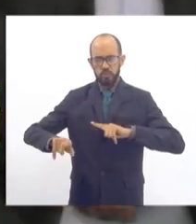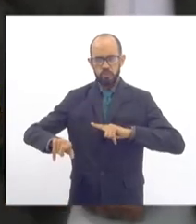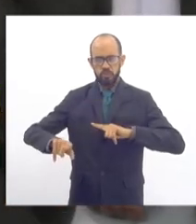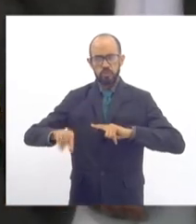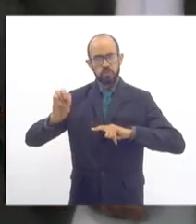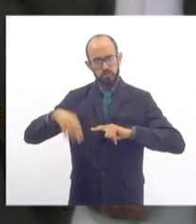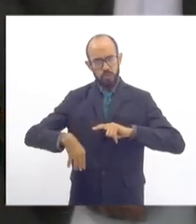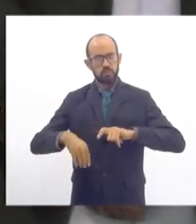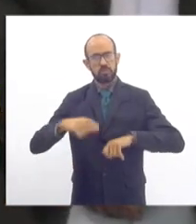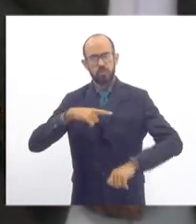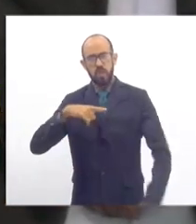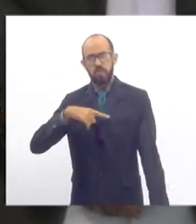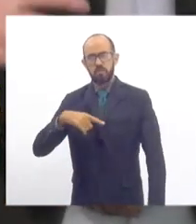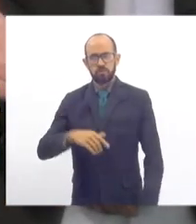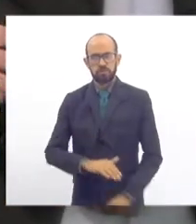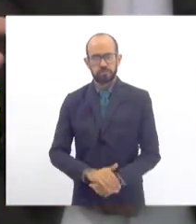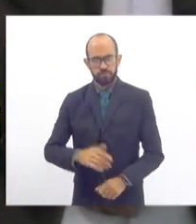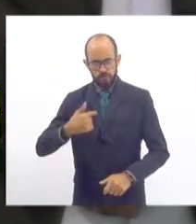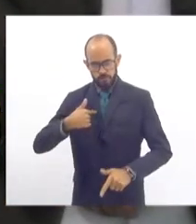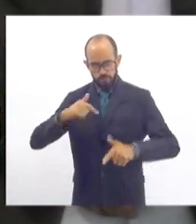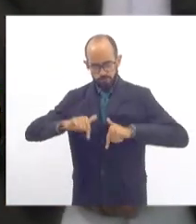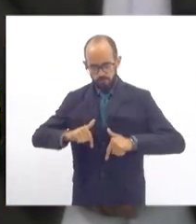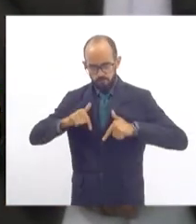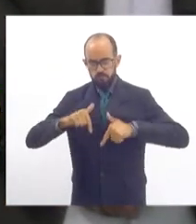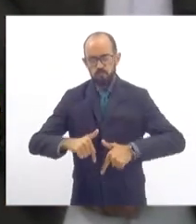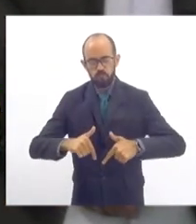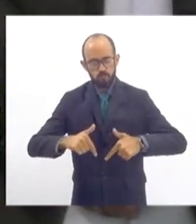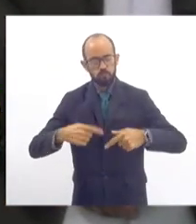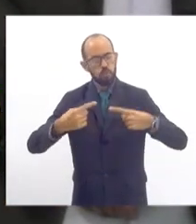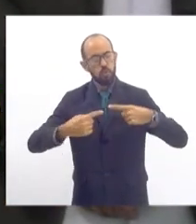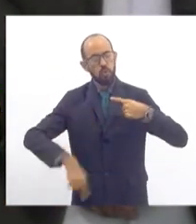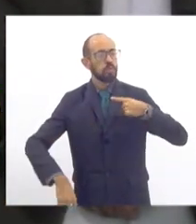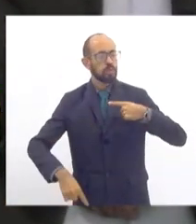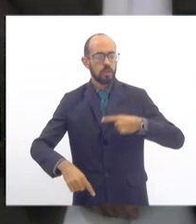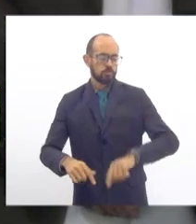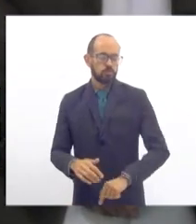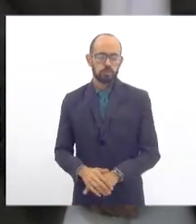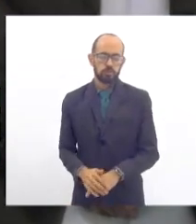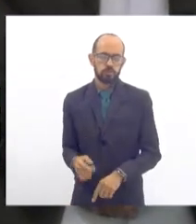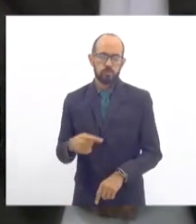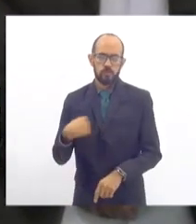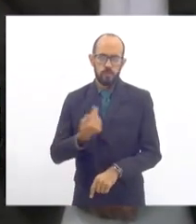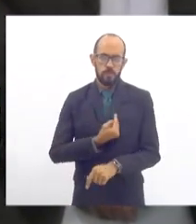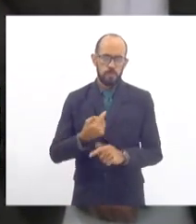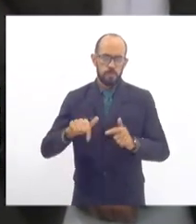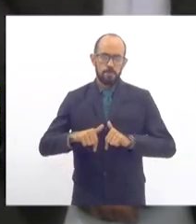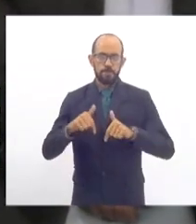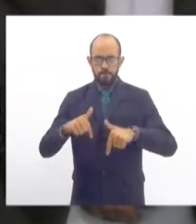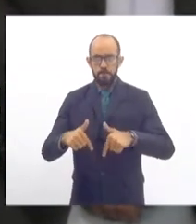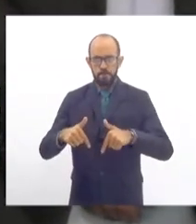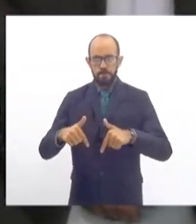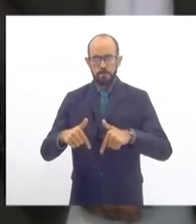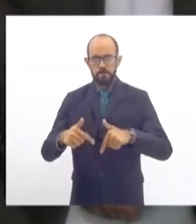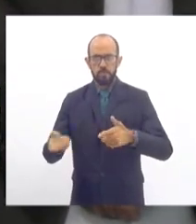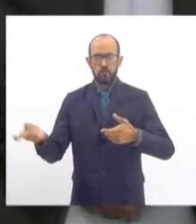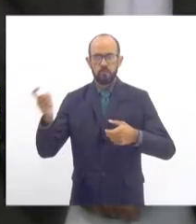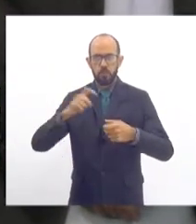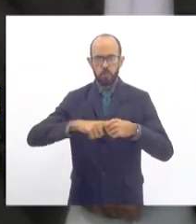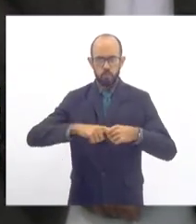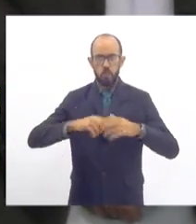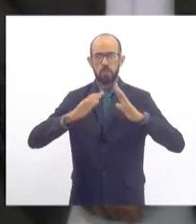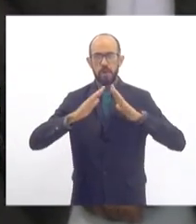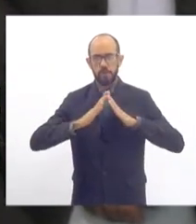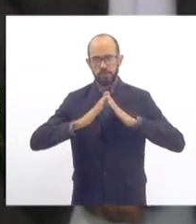Sim, eu enfrentei esse posicionamento, enfrentamos, voltou à